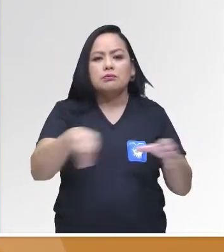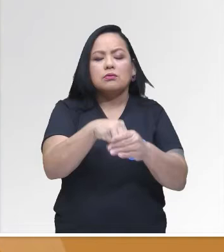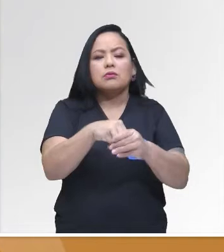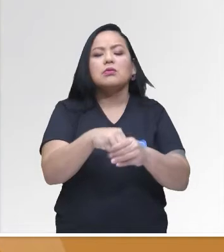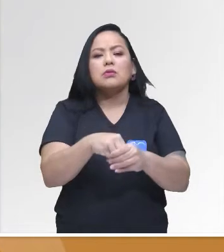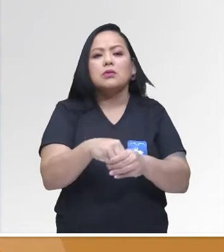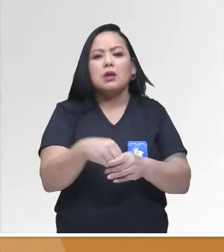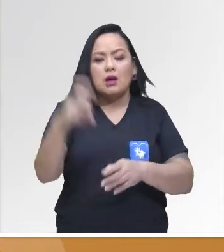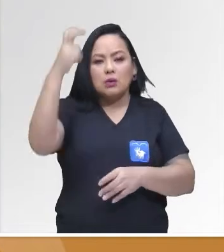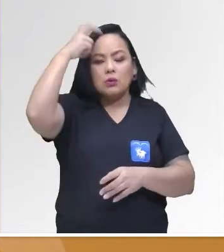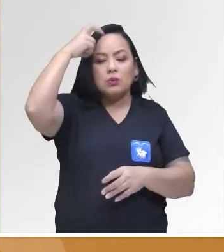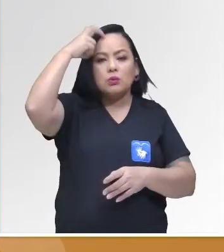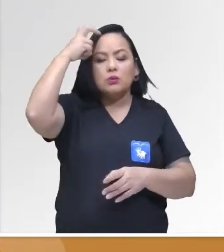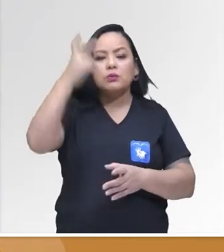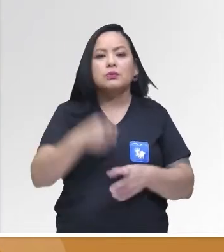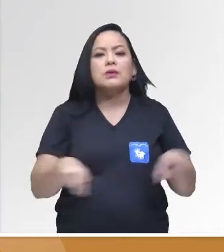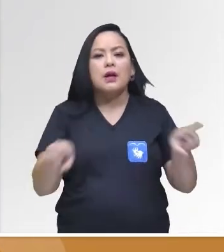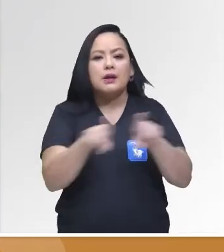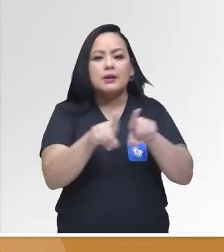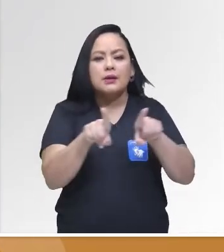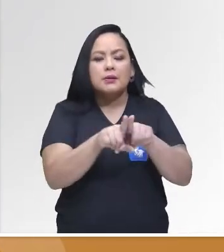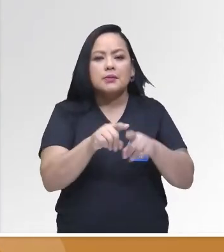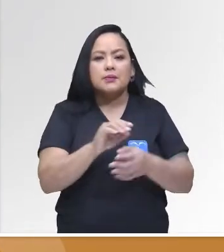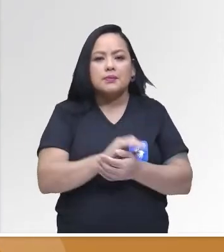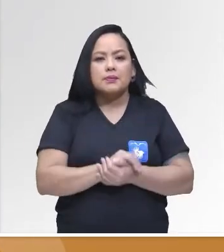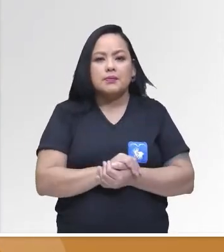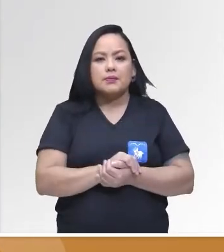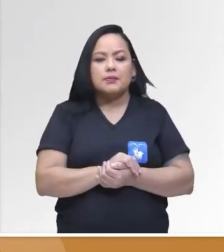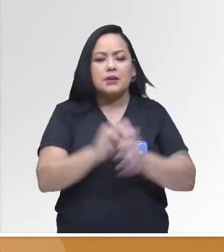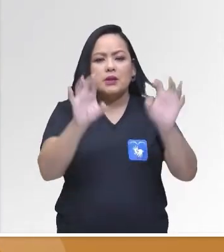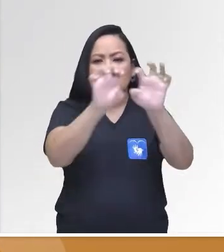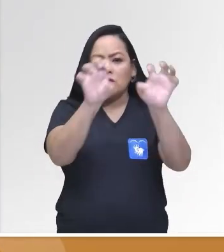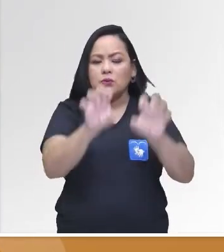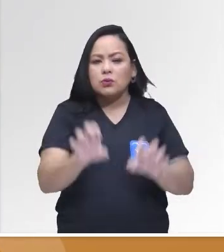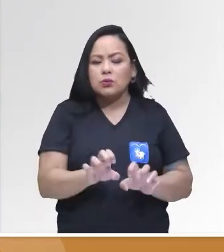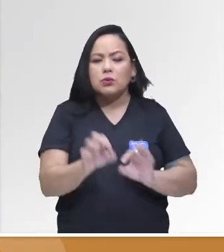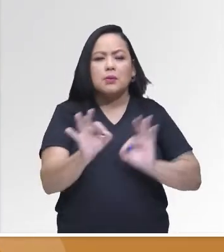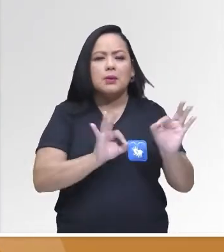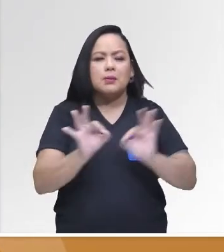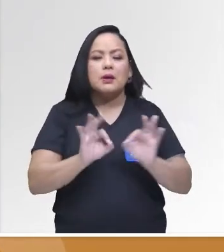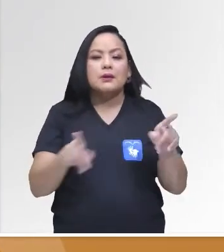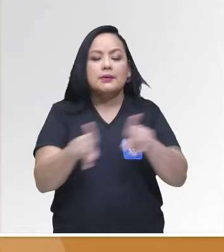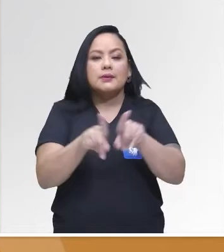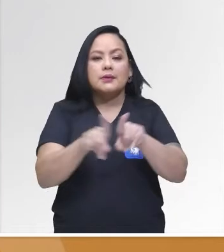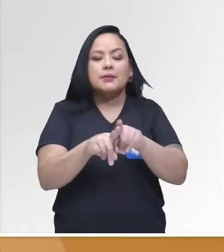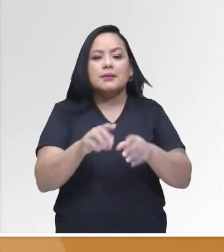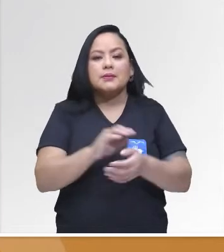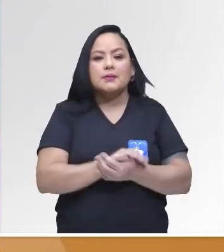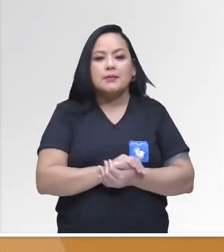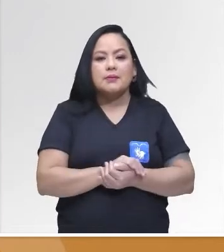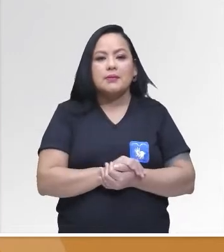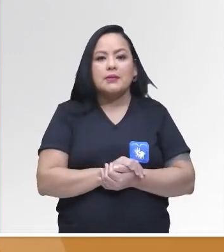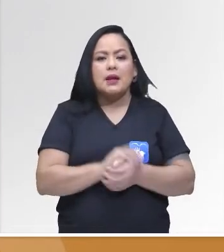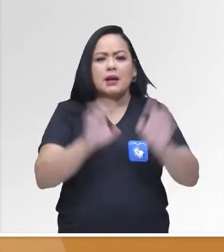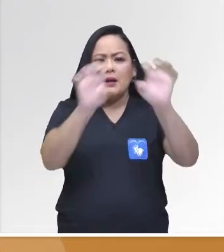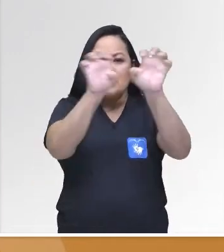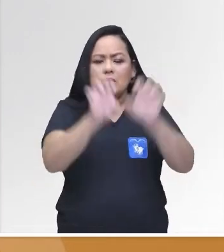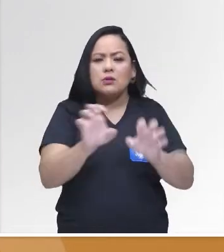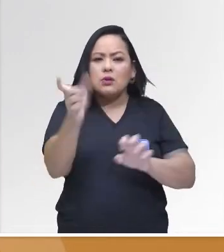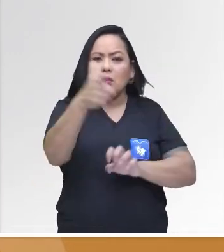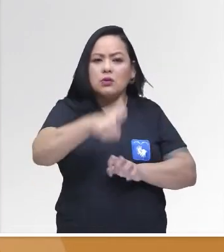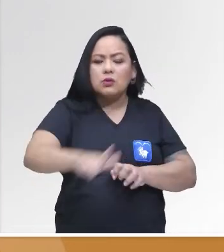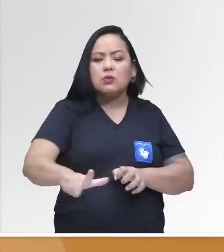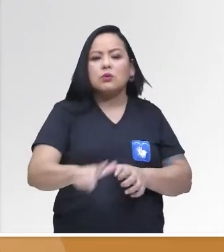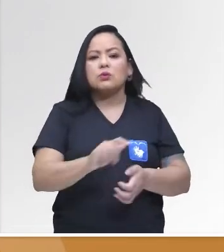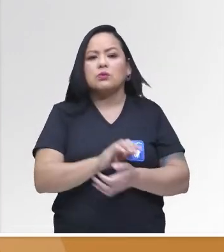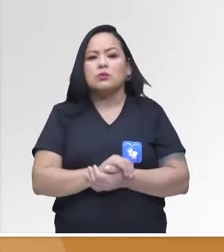a cultura também vai se estruturando e até mesmo se reestruturando,